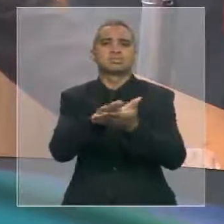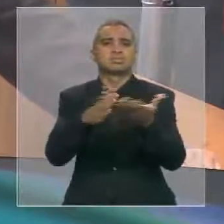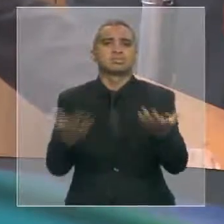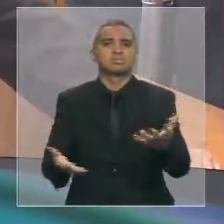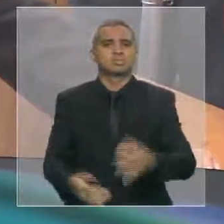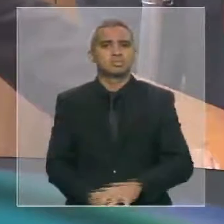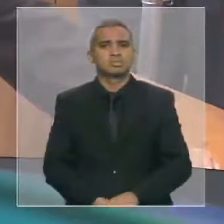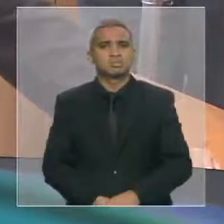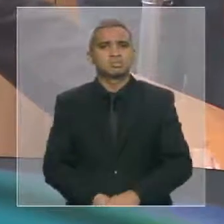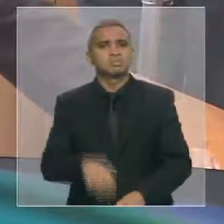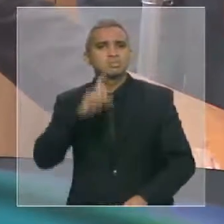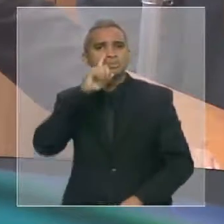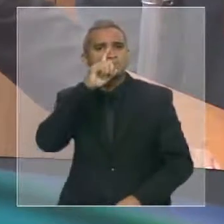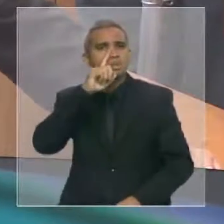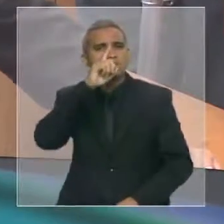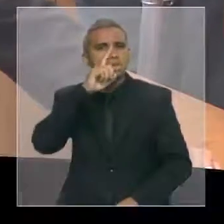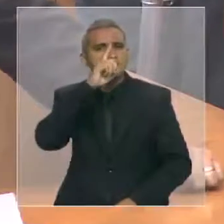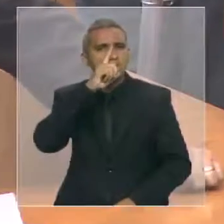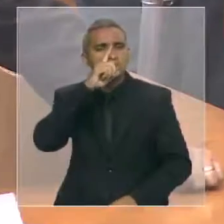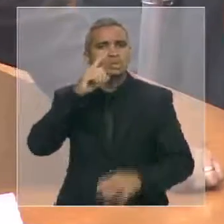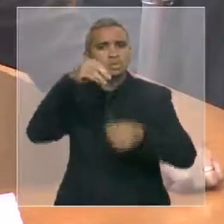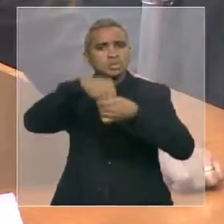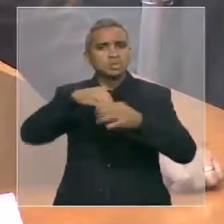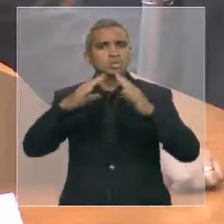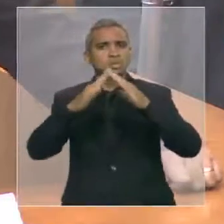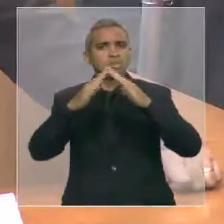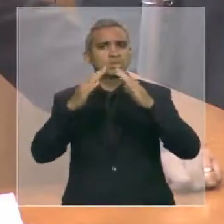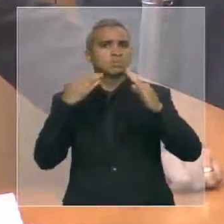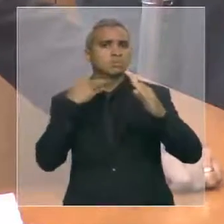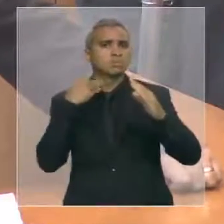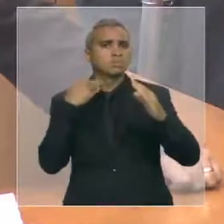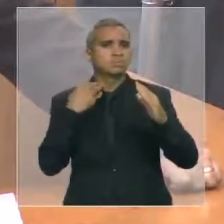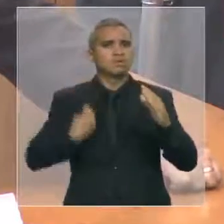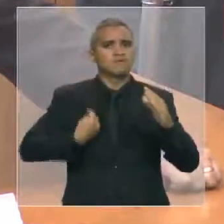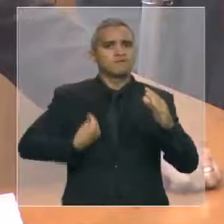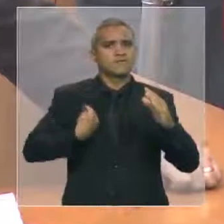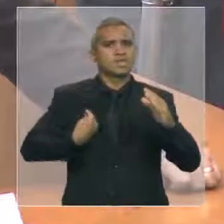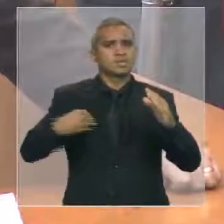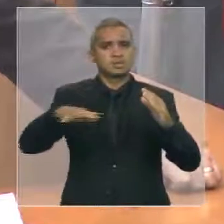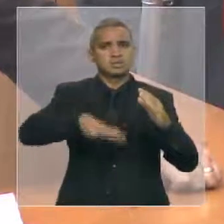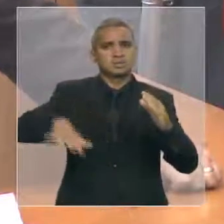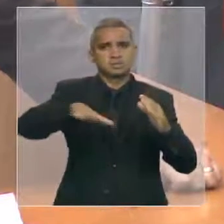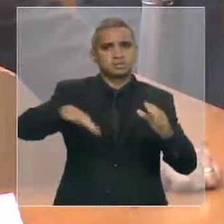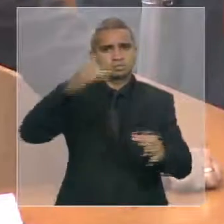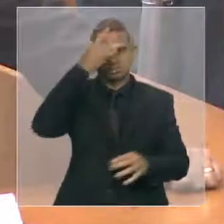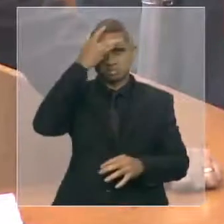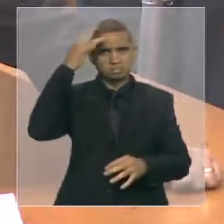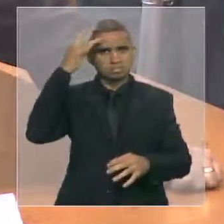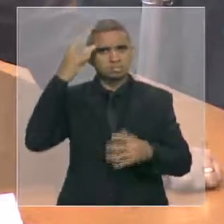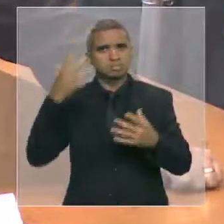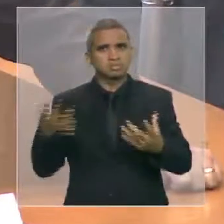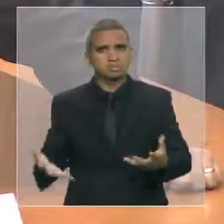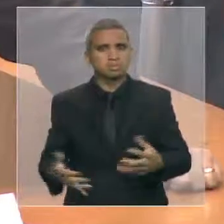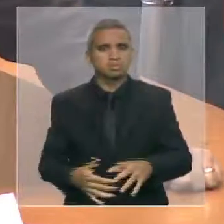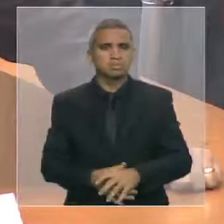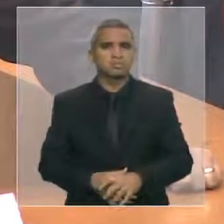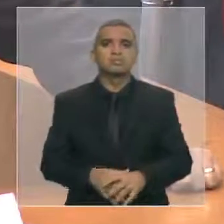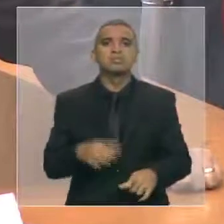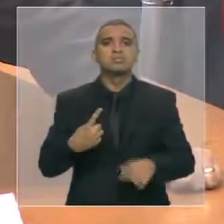dos trabalhadores, das agências bancárias e a vida da população também. Isso porque